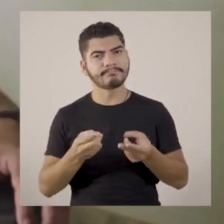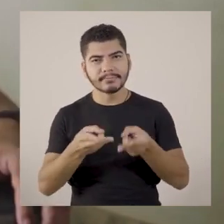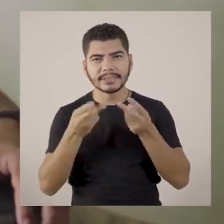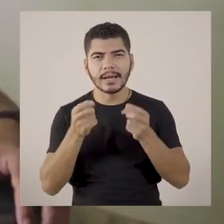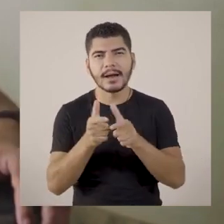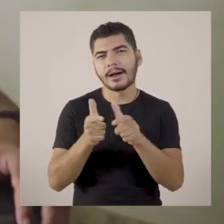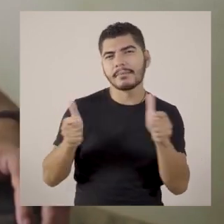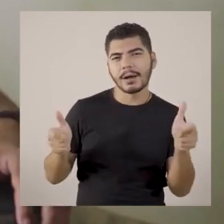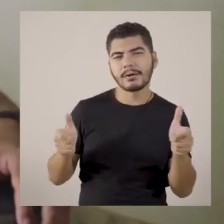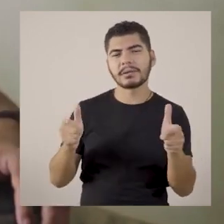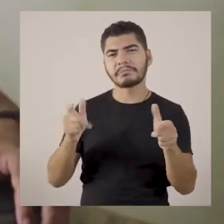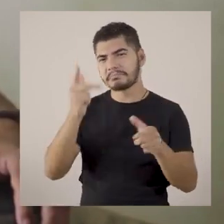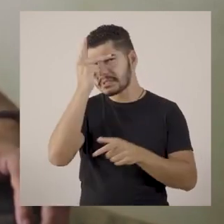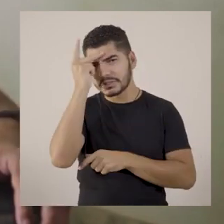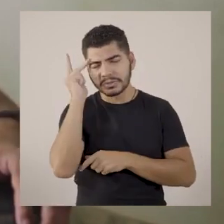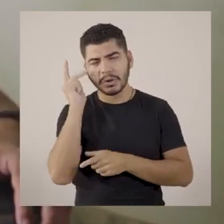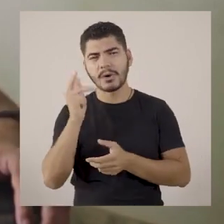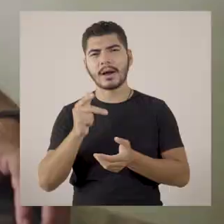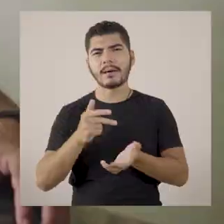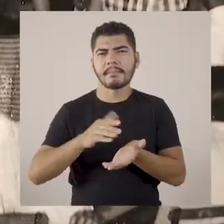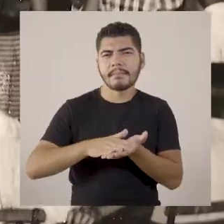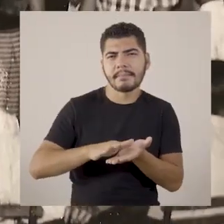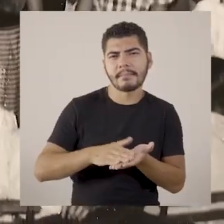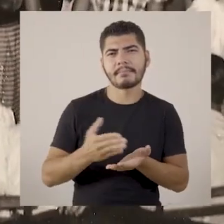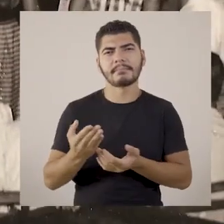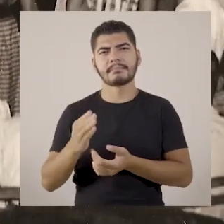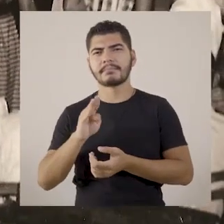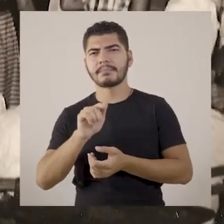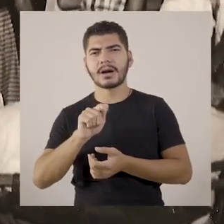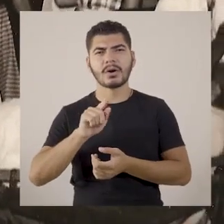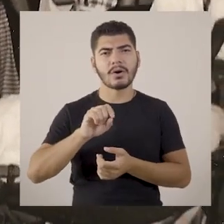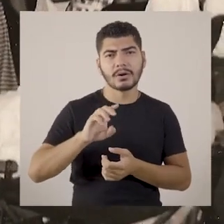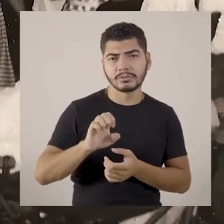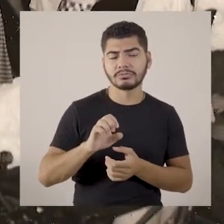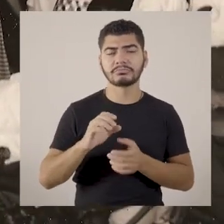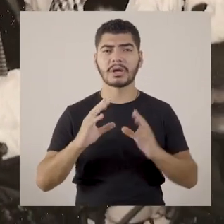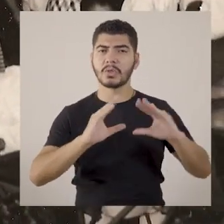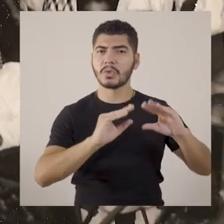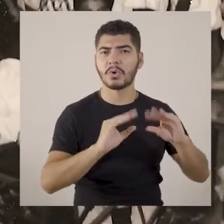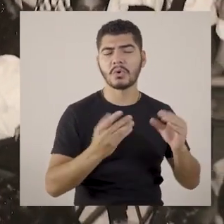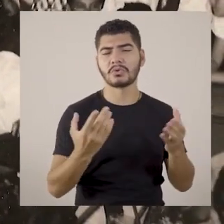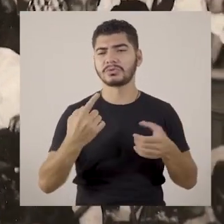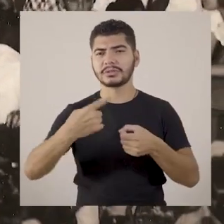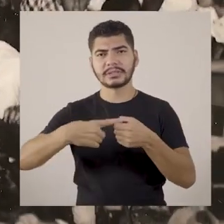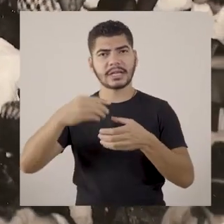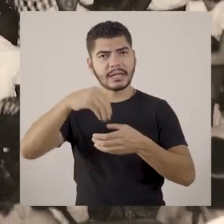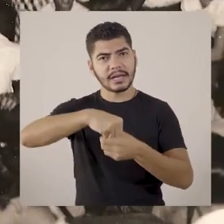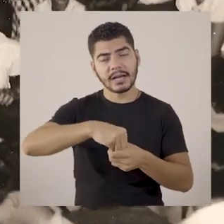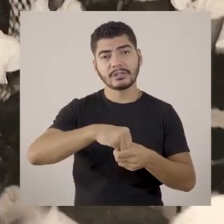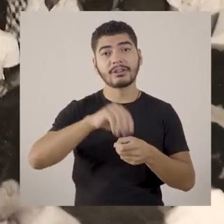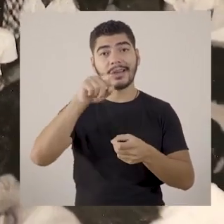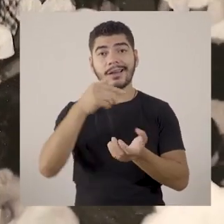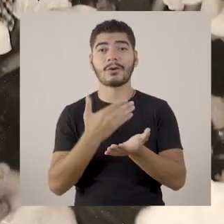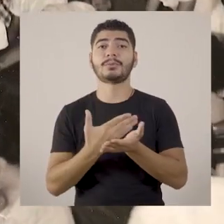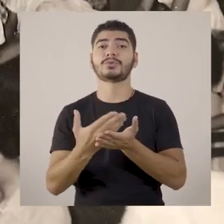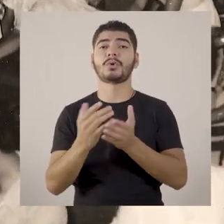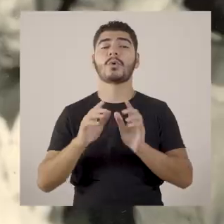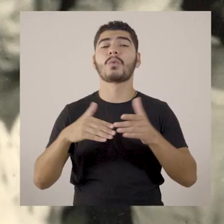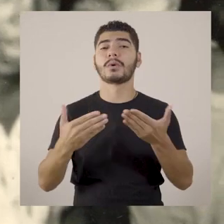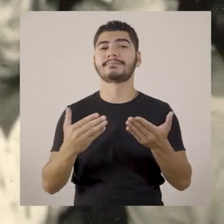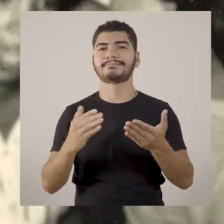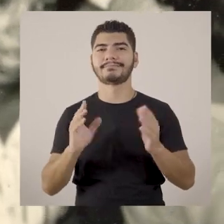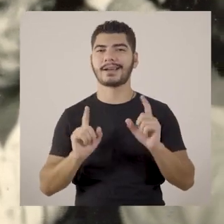notar que a maioria do pessoal que canta os pagodes hoje, na noite, na cidade em si, começou no